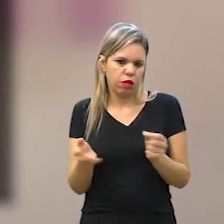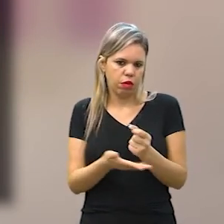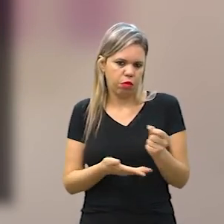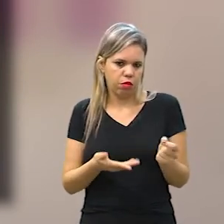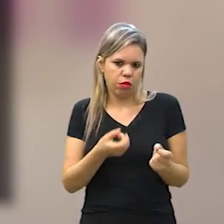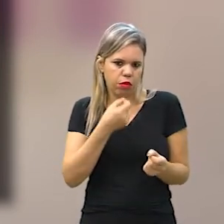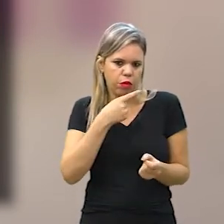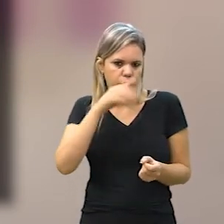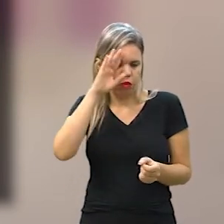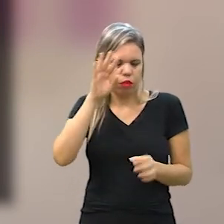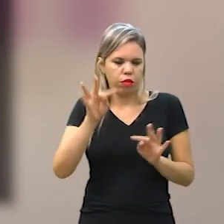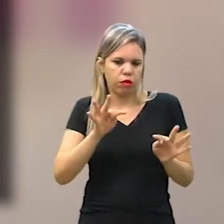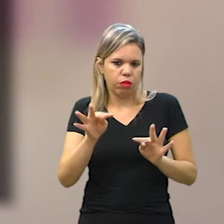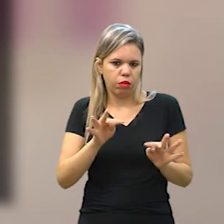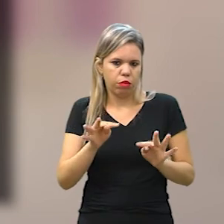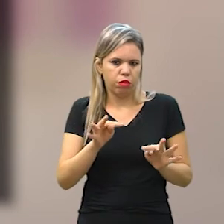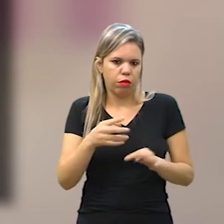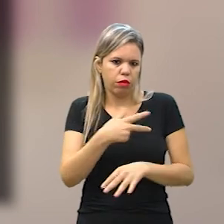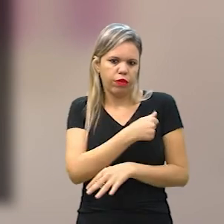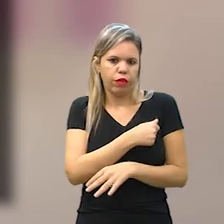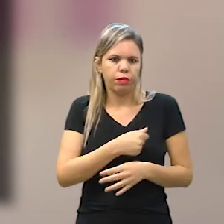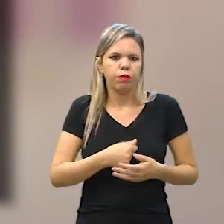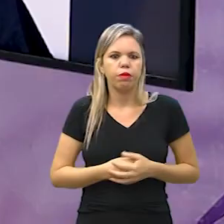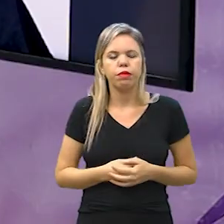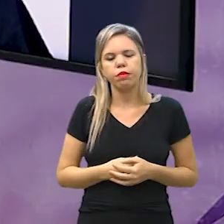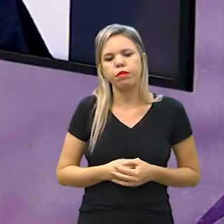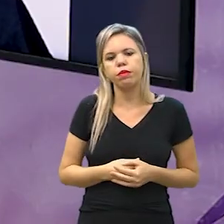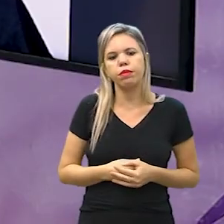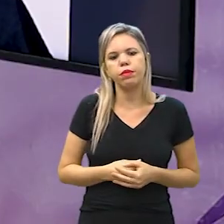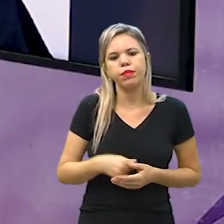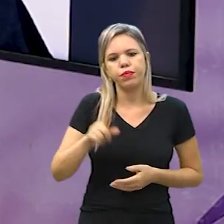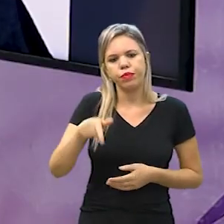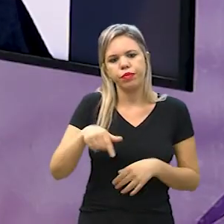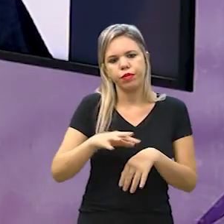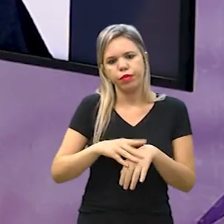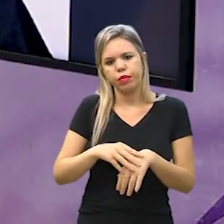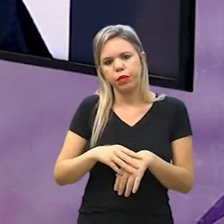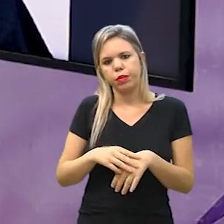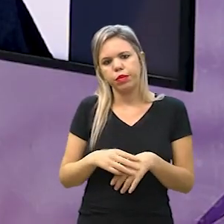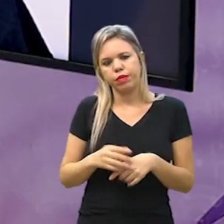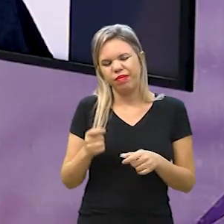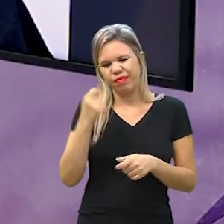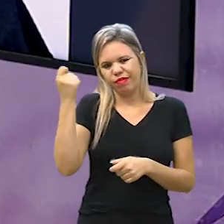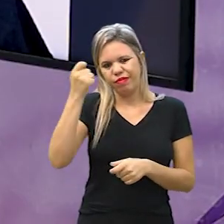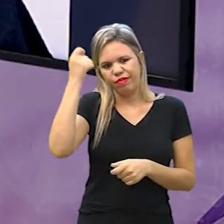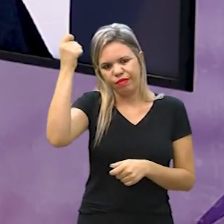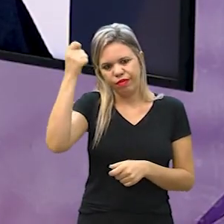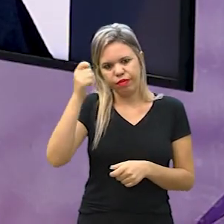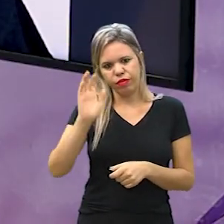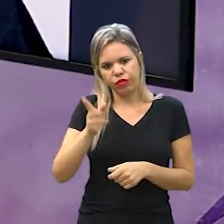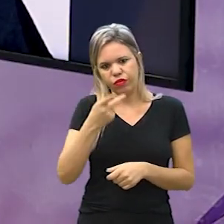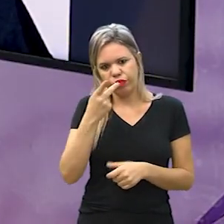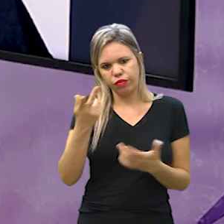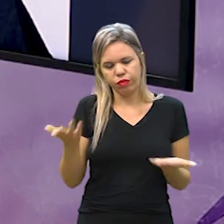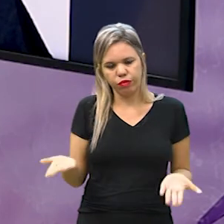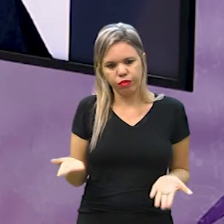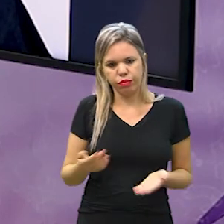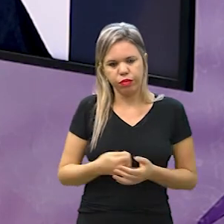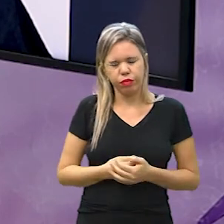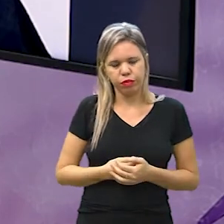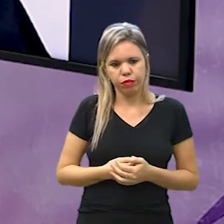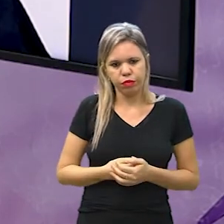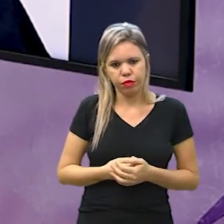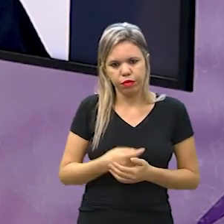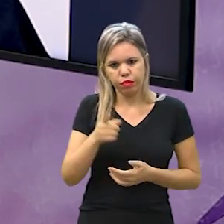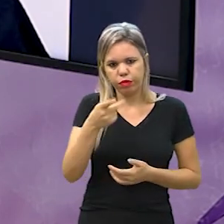que é o indicado para tratar a reação dessa vacina. E, doutora, essa é uma doença grave, que a gente já falou sobre